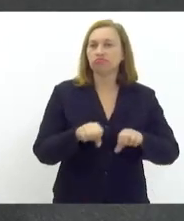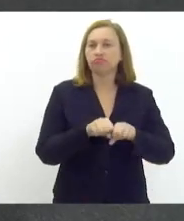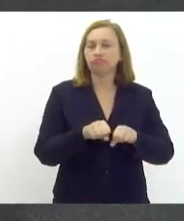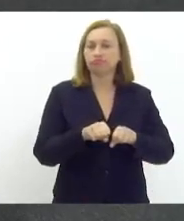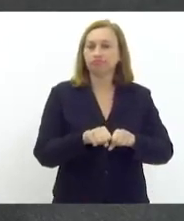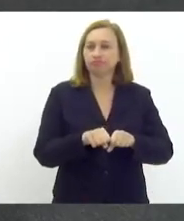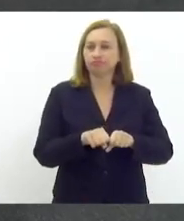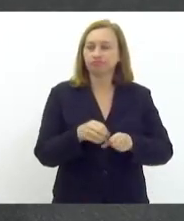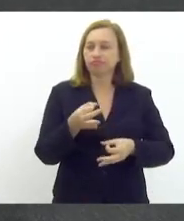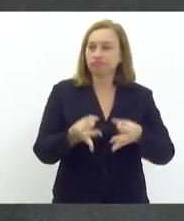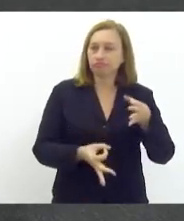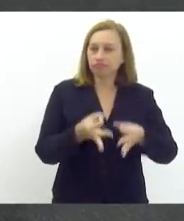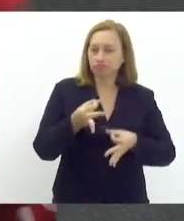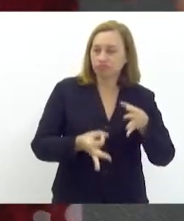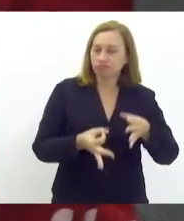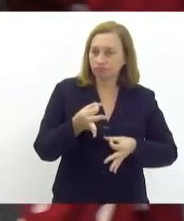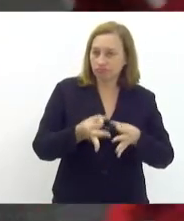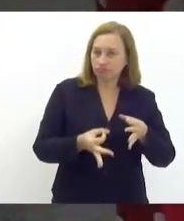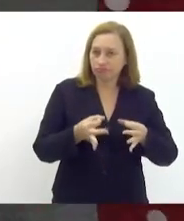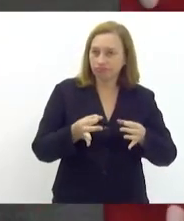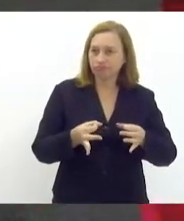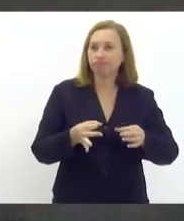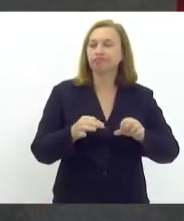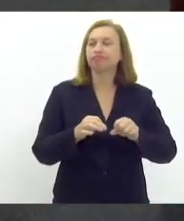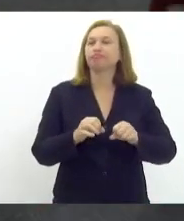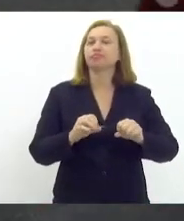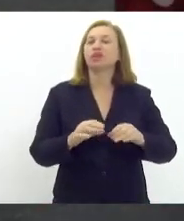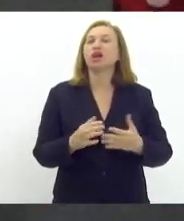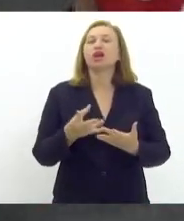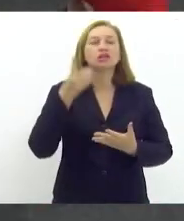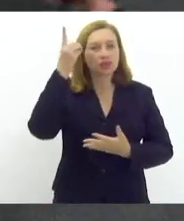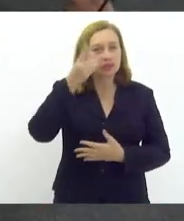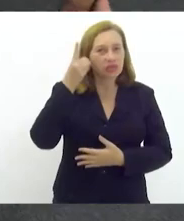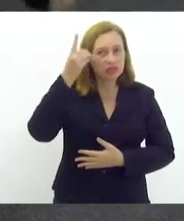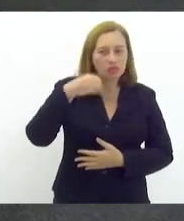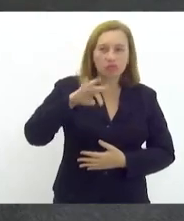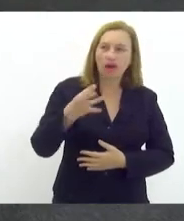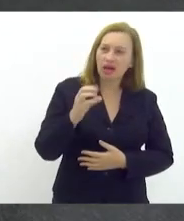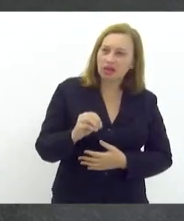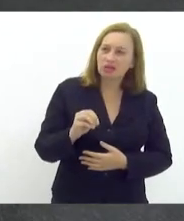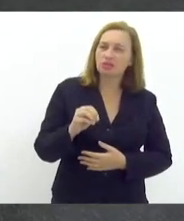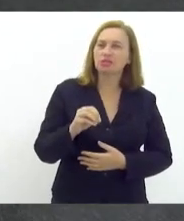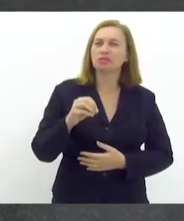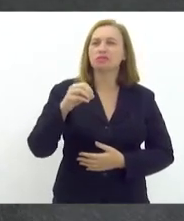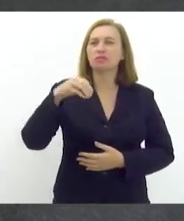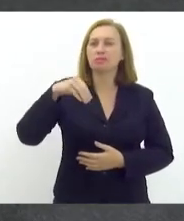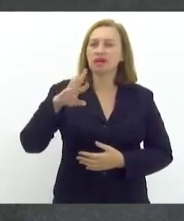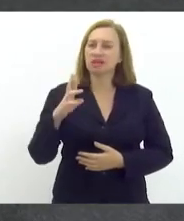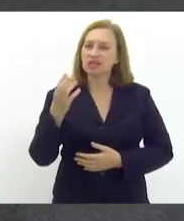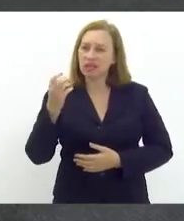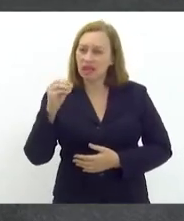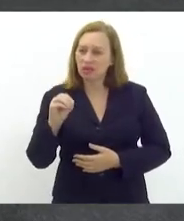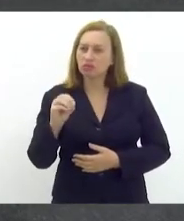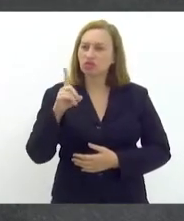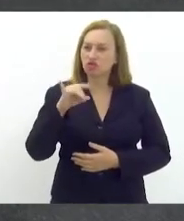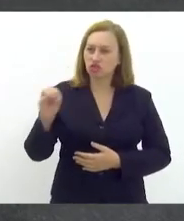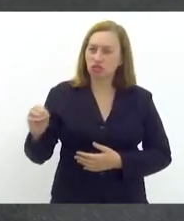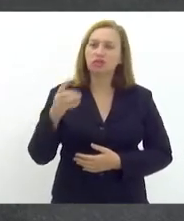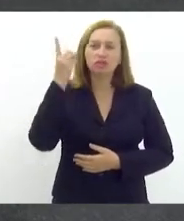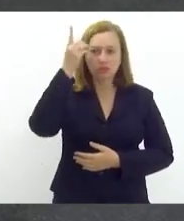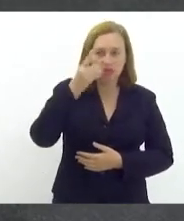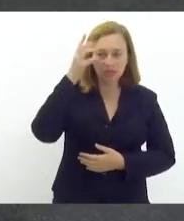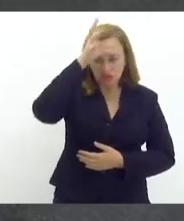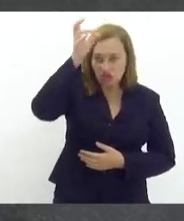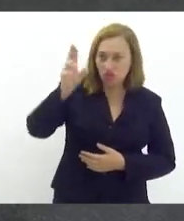Todos nós né Deputado Márcio Deputado Marcelo Dino Deputado Luiz Paulo Deputado da tia Ju Deputado